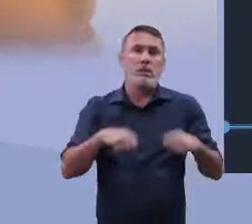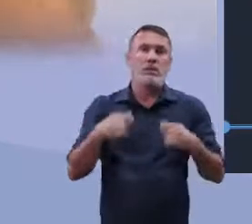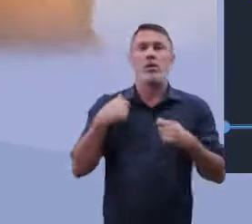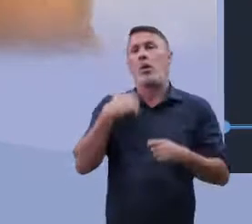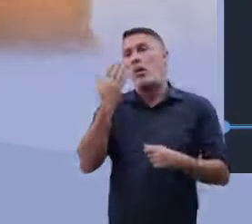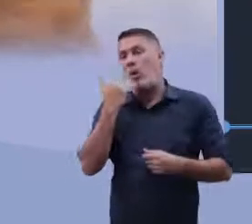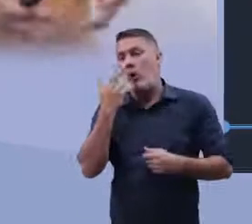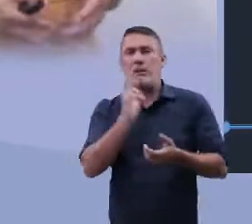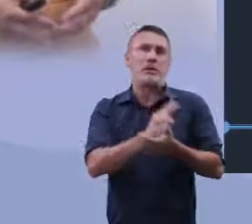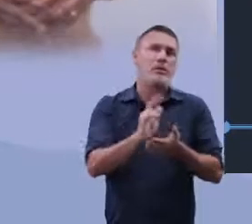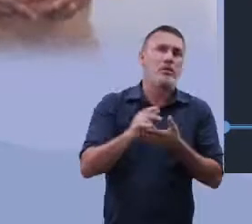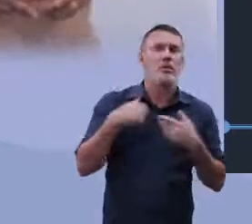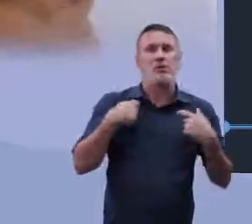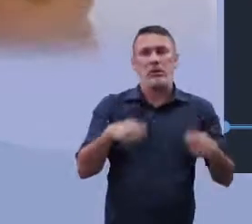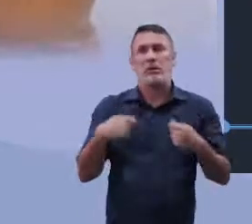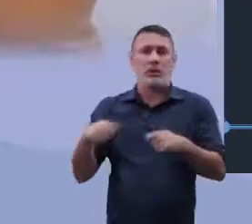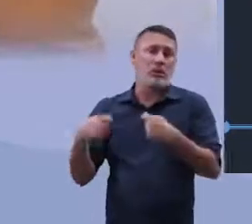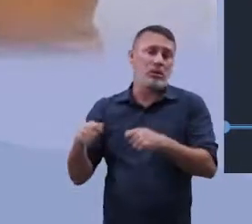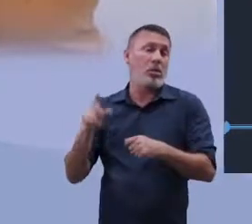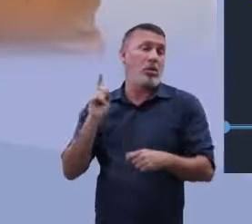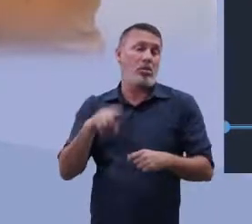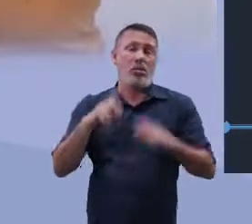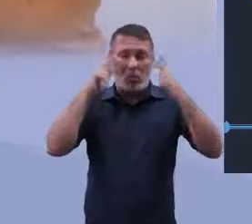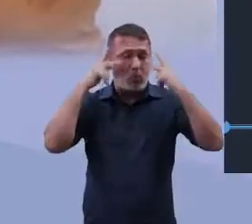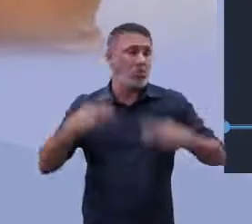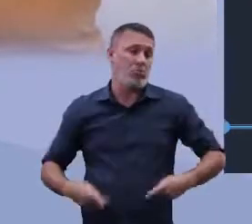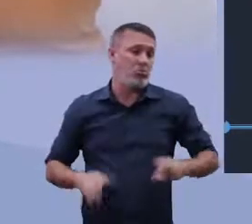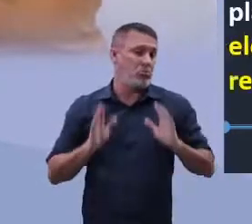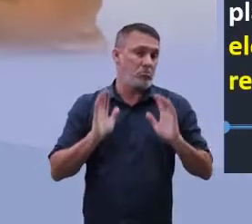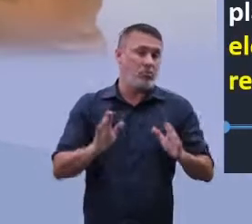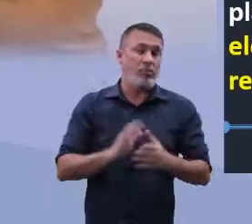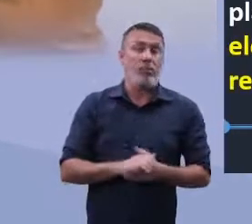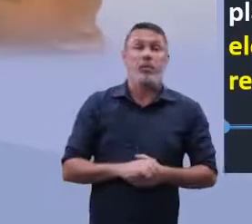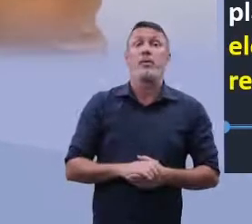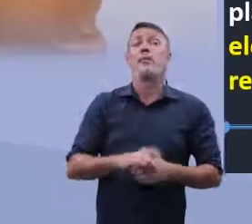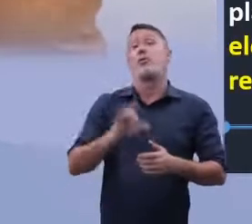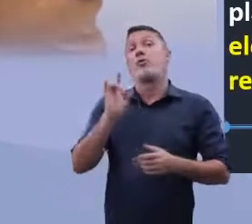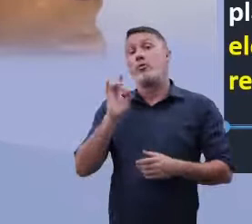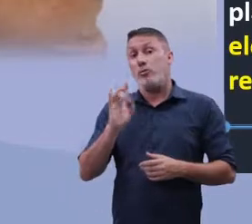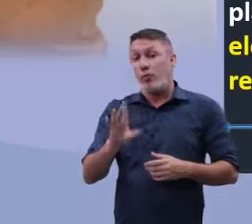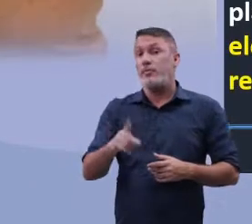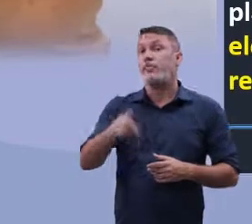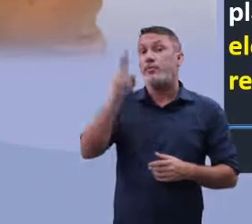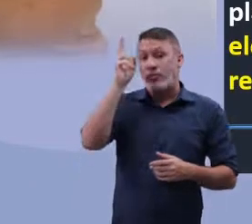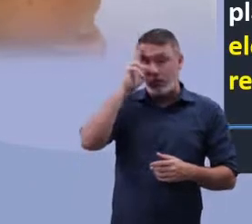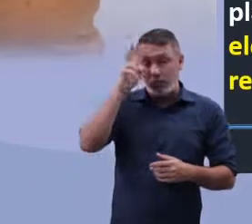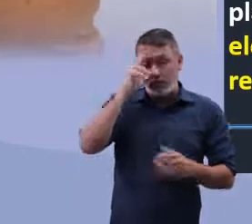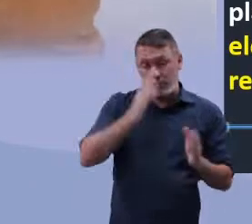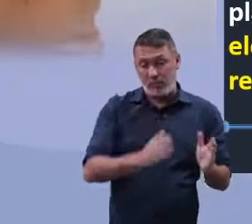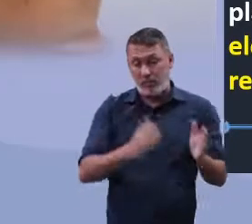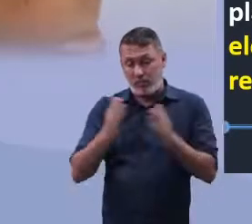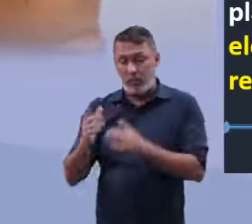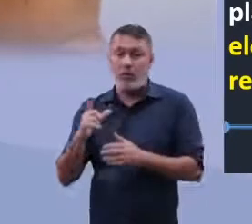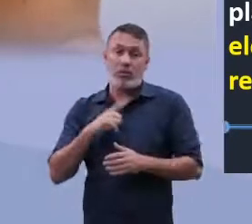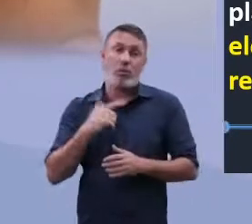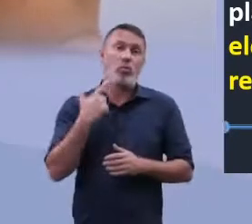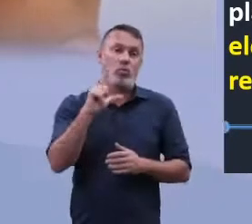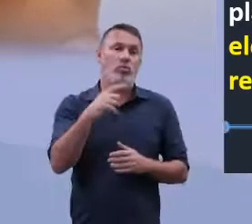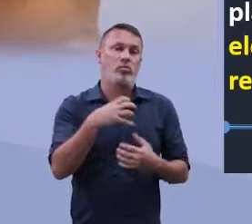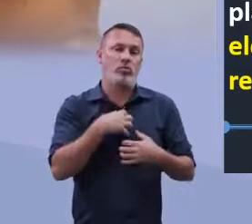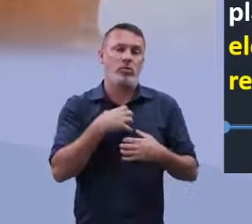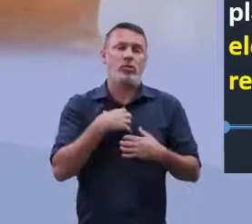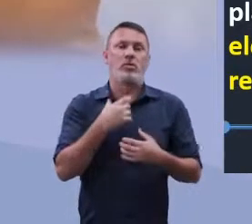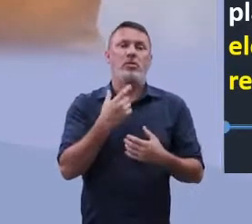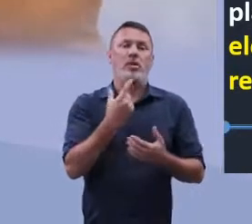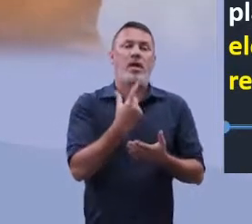eu preciso consumir alimentos. Isso aí não tem não é o nosso problema. Só que nós temos que entender que há um outro